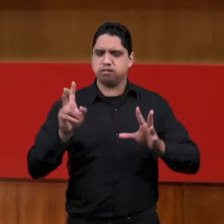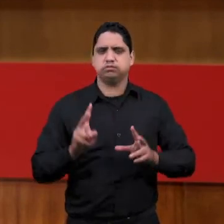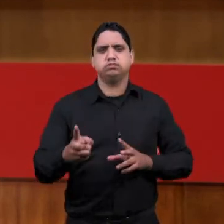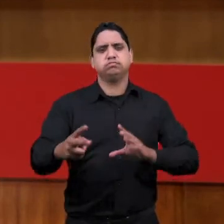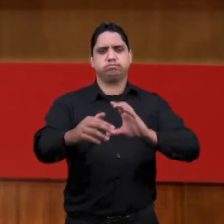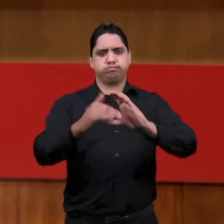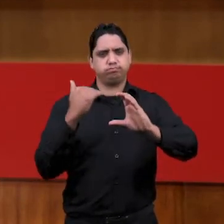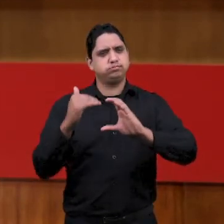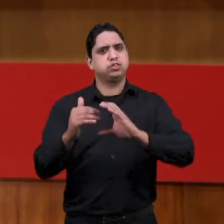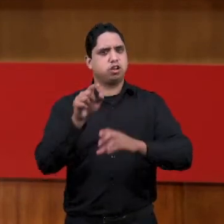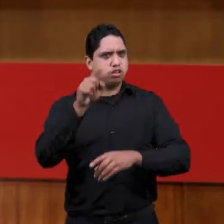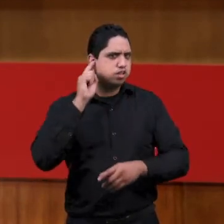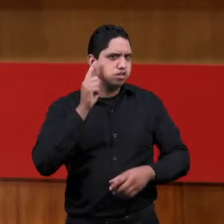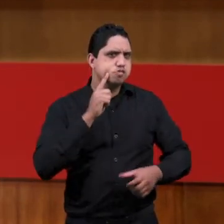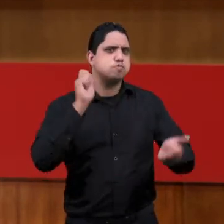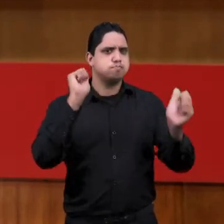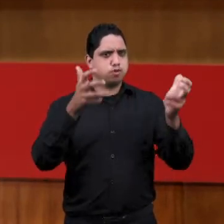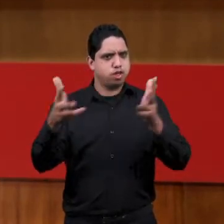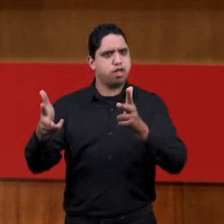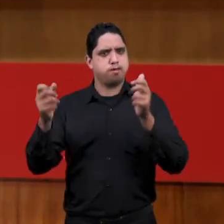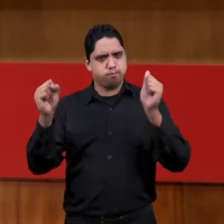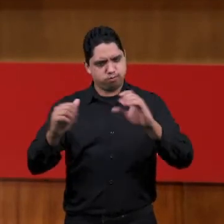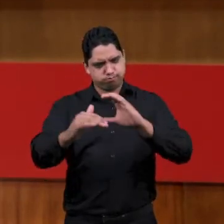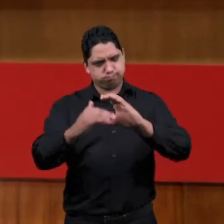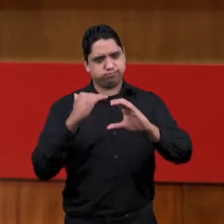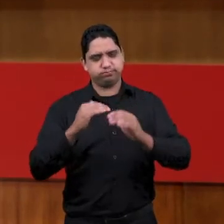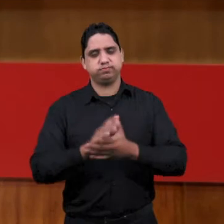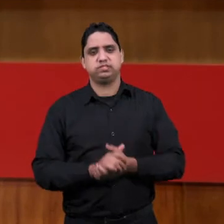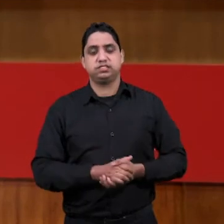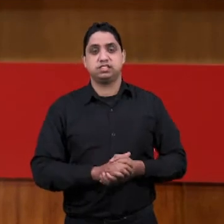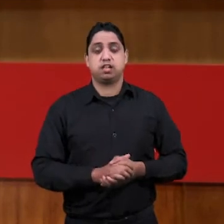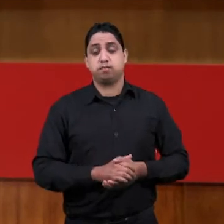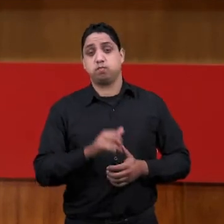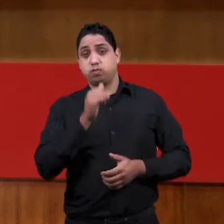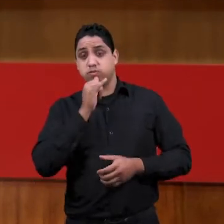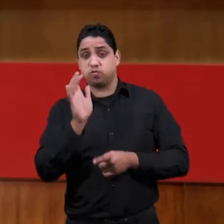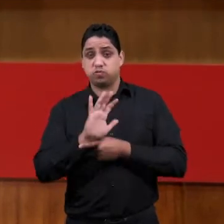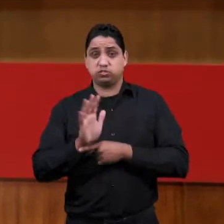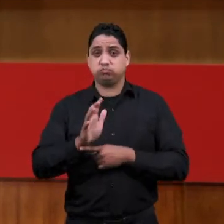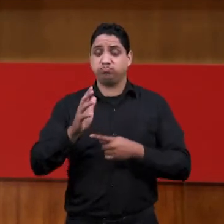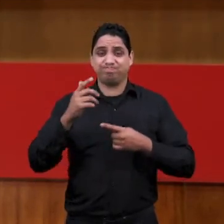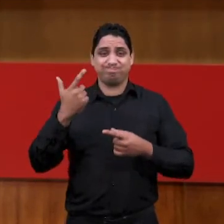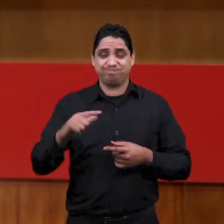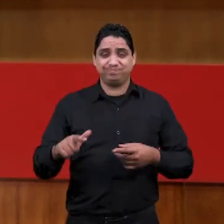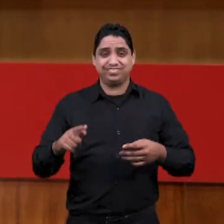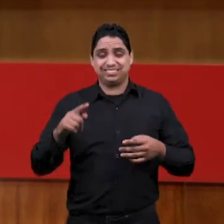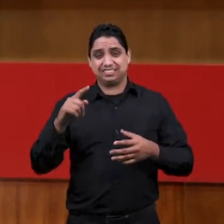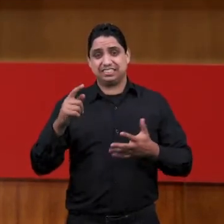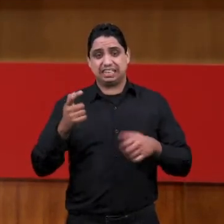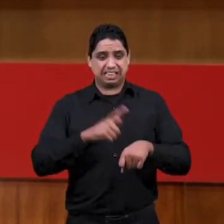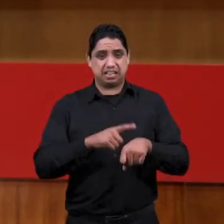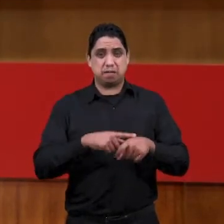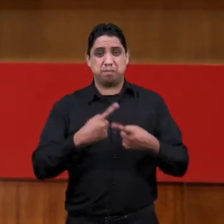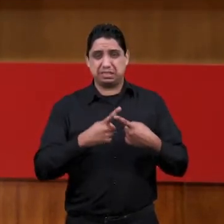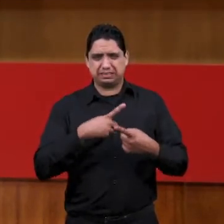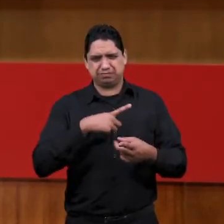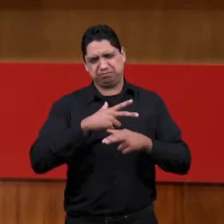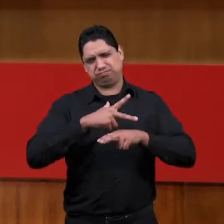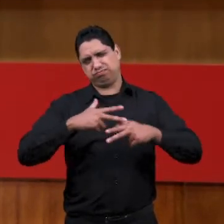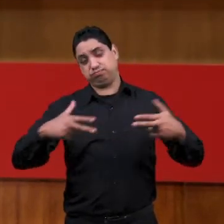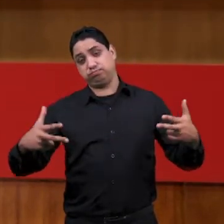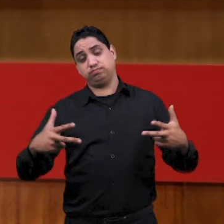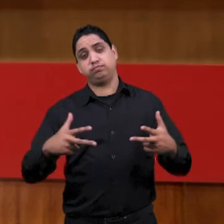enviados, porque nós iremos agora para aqueles vídeos que não tivemos tempo de apresentar todos eles, porque foram